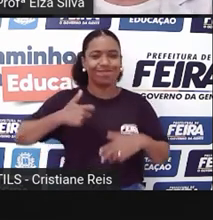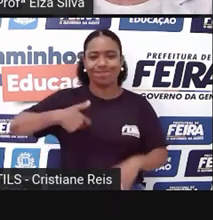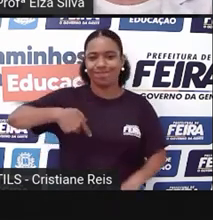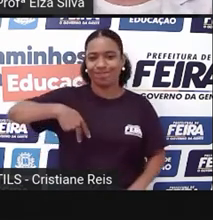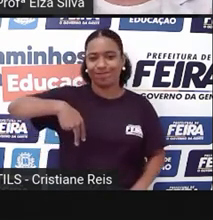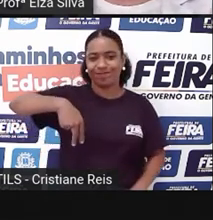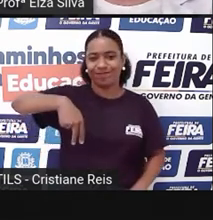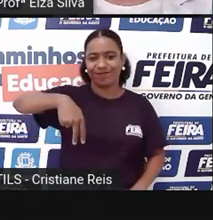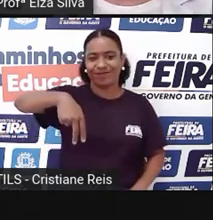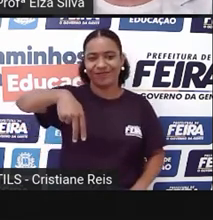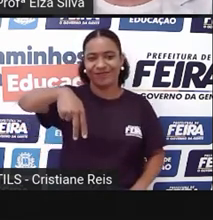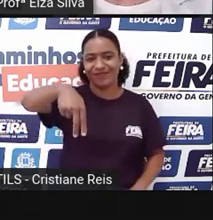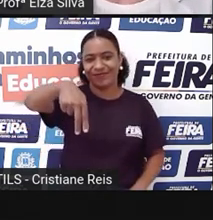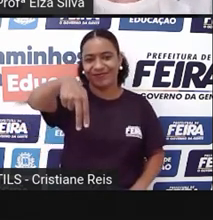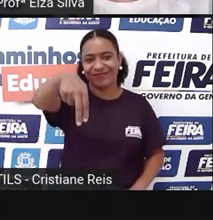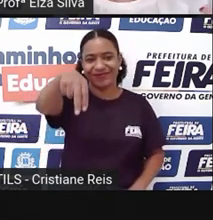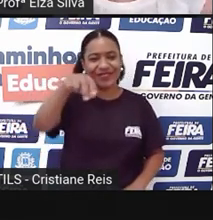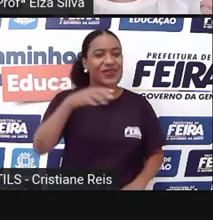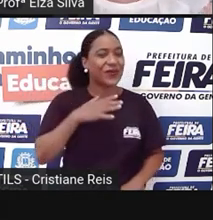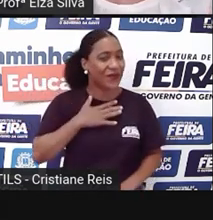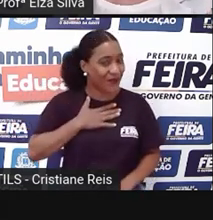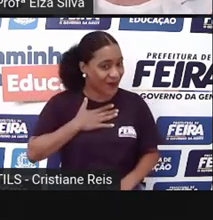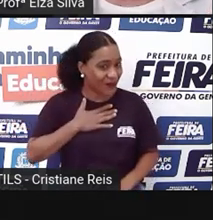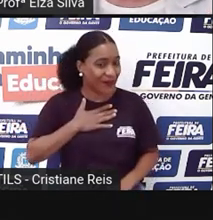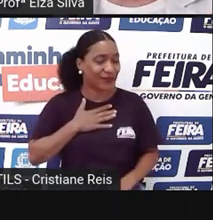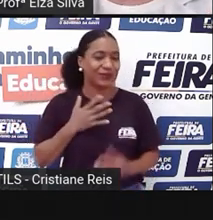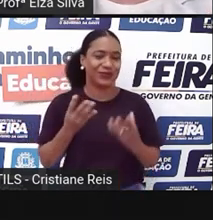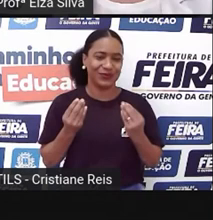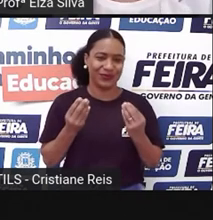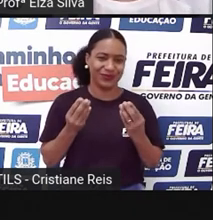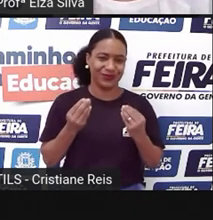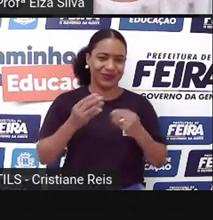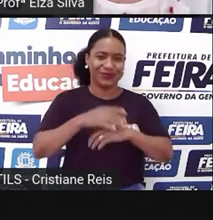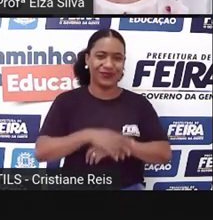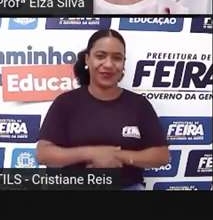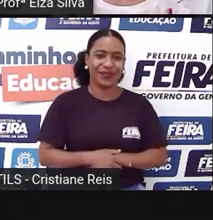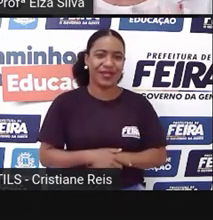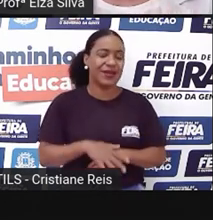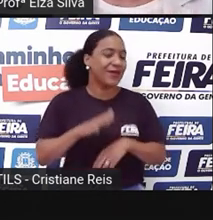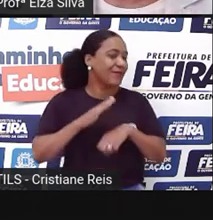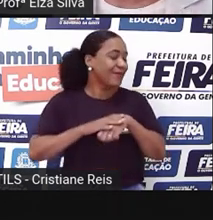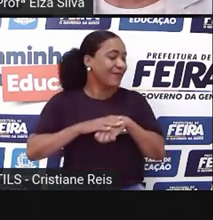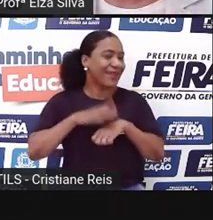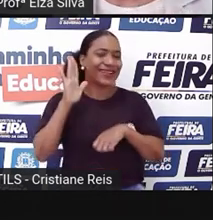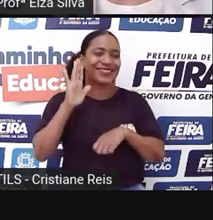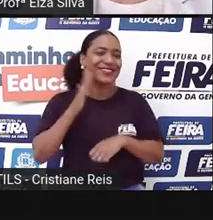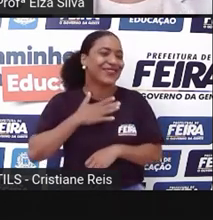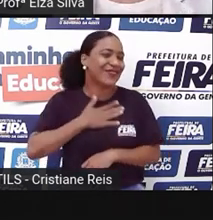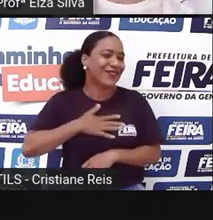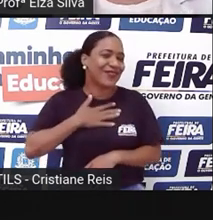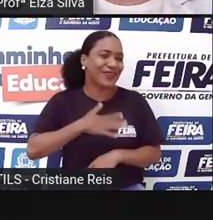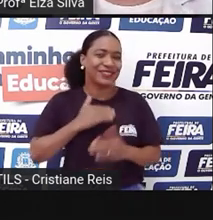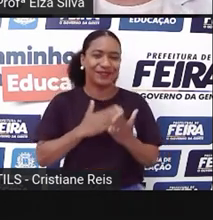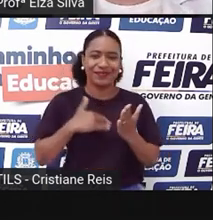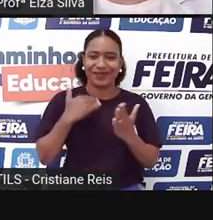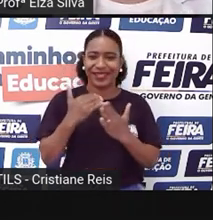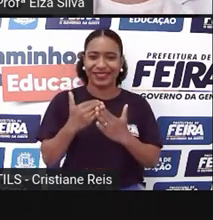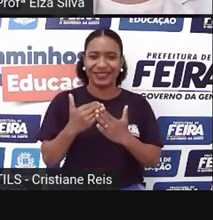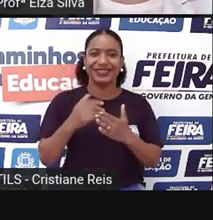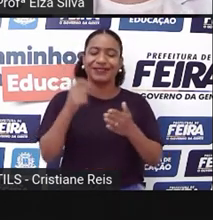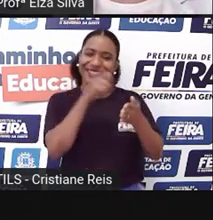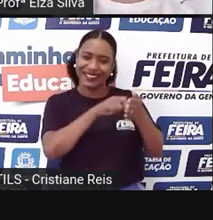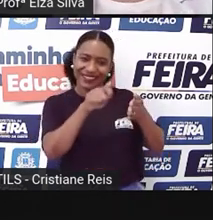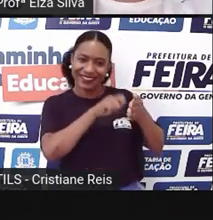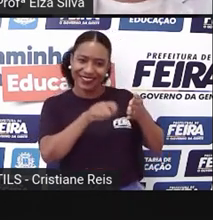para movimentar meu corpo. E o que eu mais amo fazer, o que eu acho que eu faço de melhor, writing,